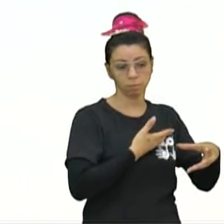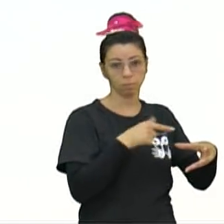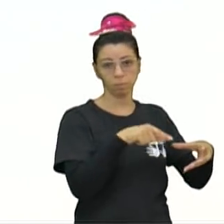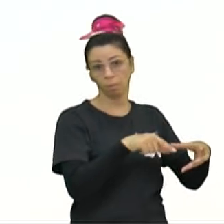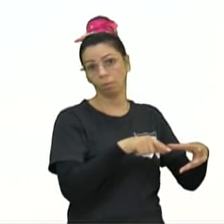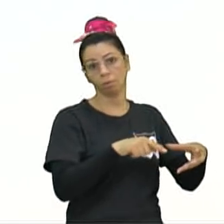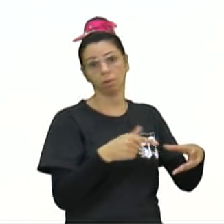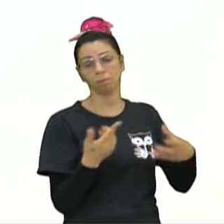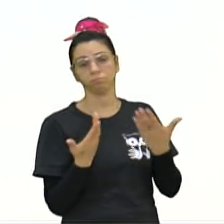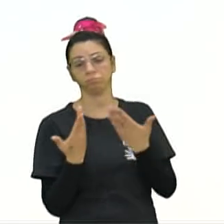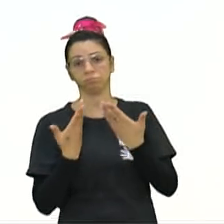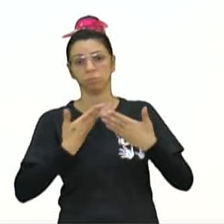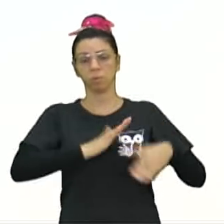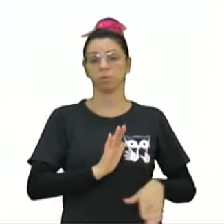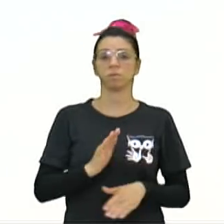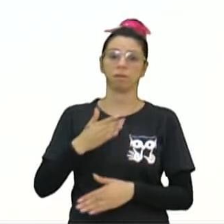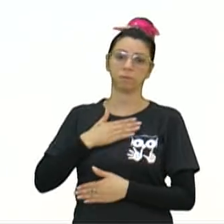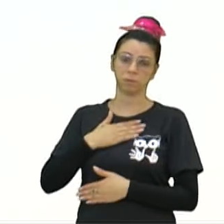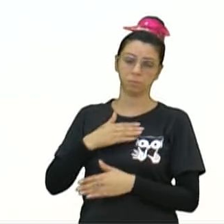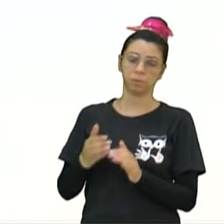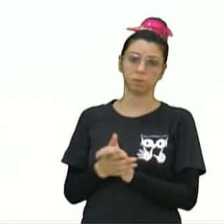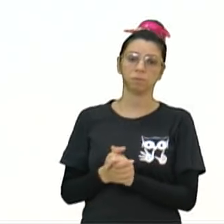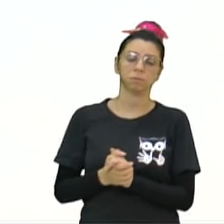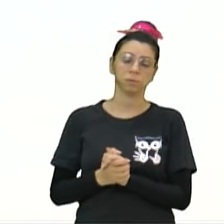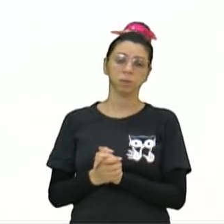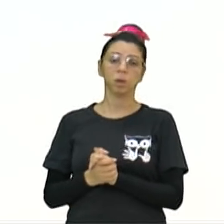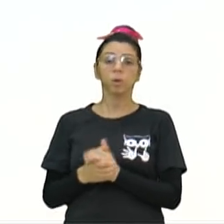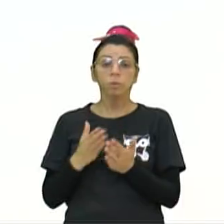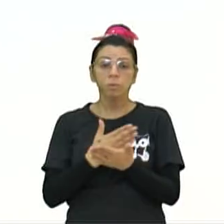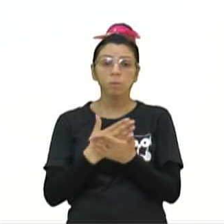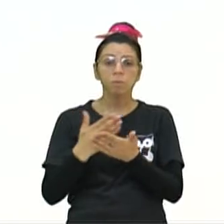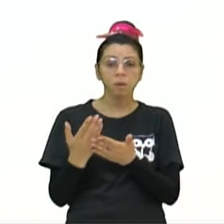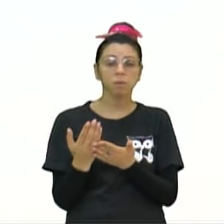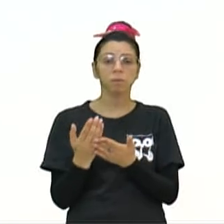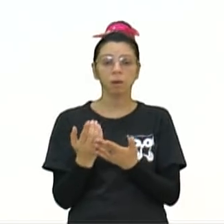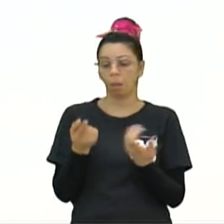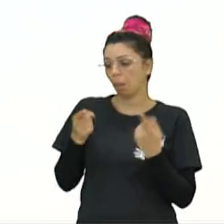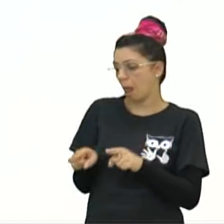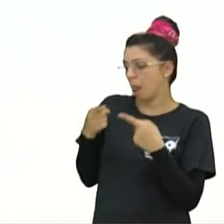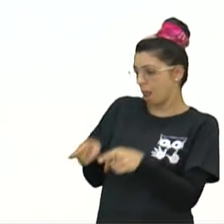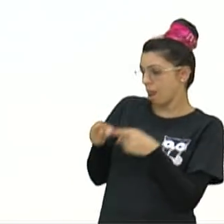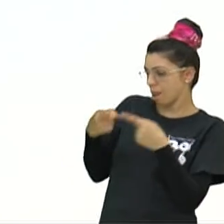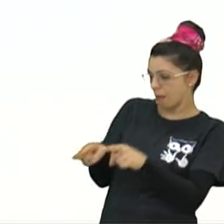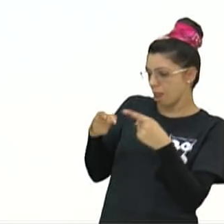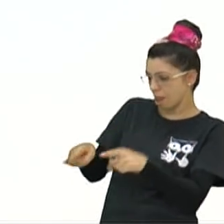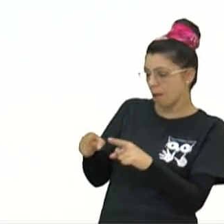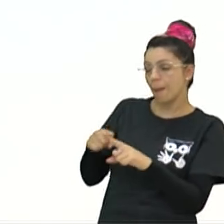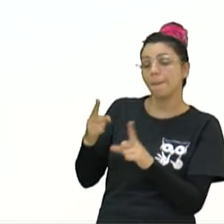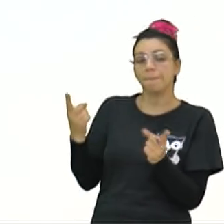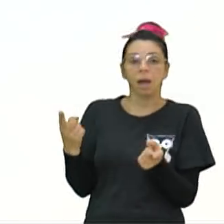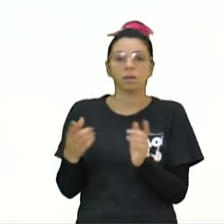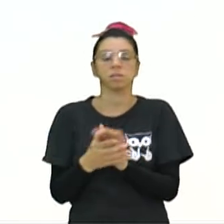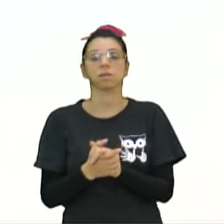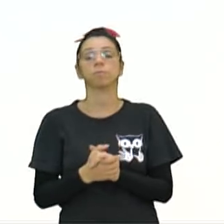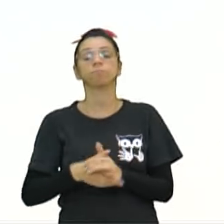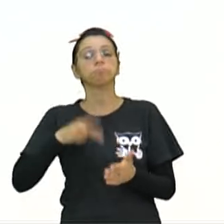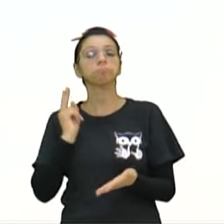tudo começou. No começo, eles provocavam na minha frente, mas eu nunca me escondi por causa